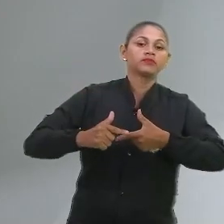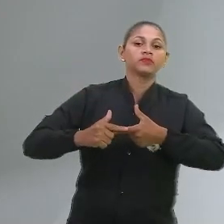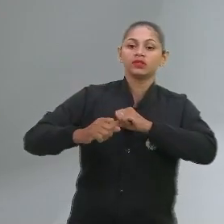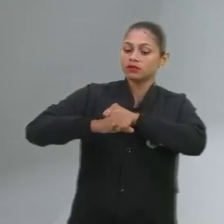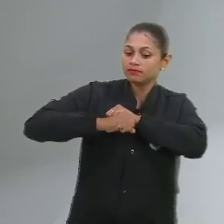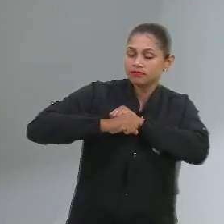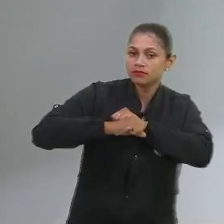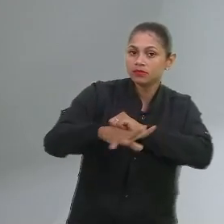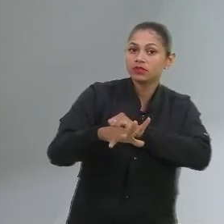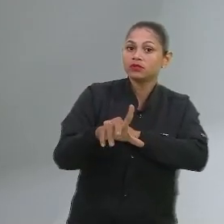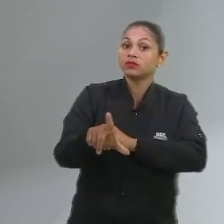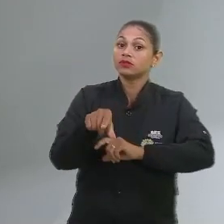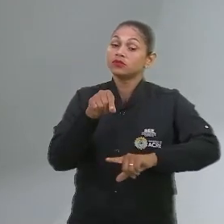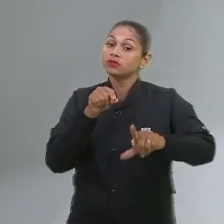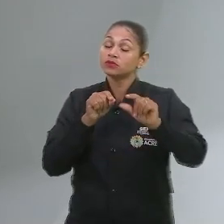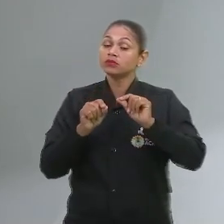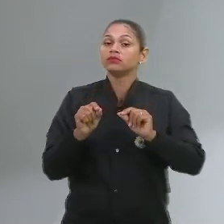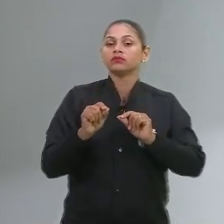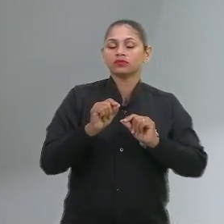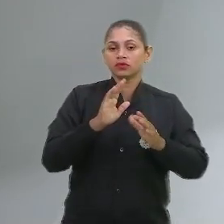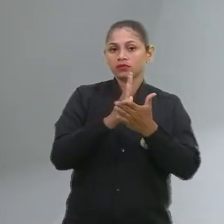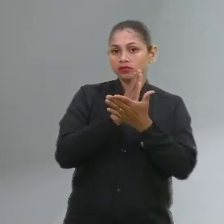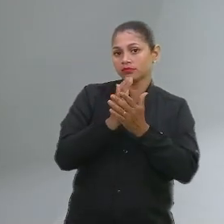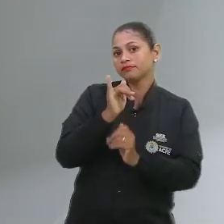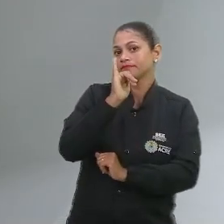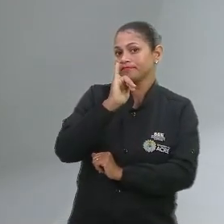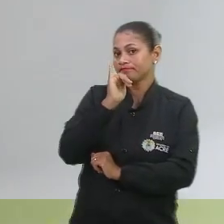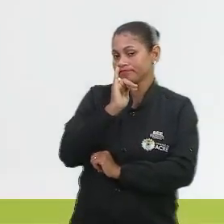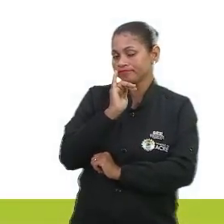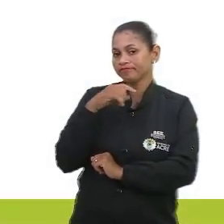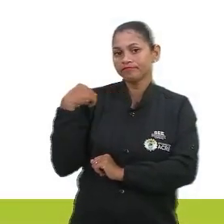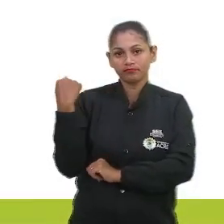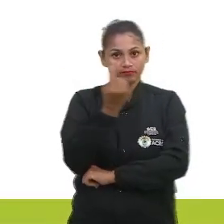alternativas, com alguns exemplos do nosso cotidiano. Vamos lá?